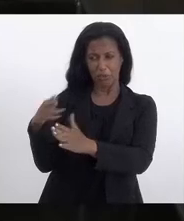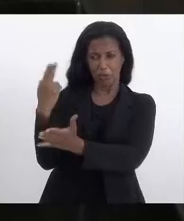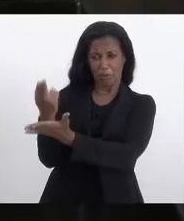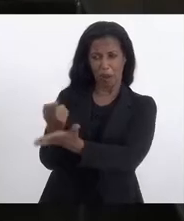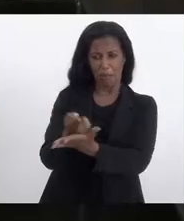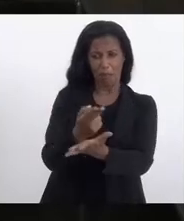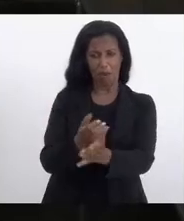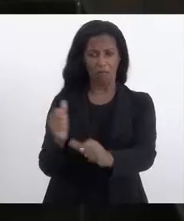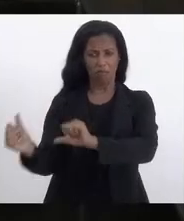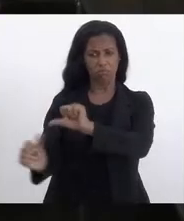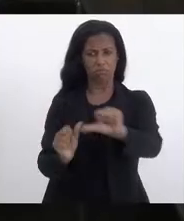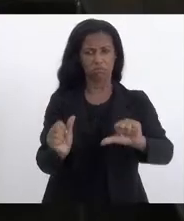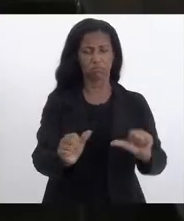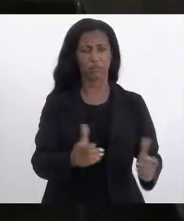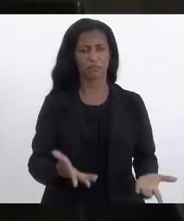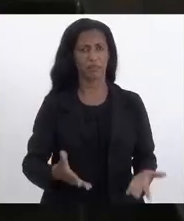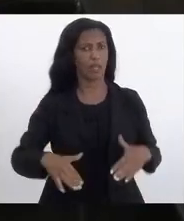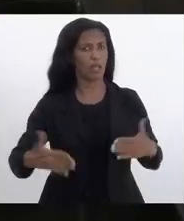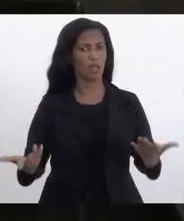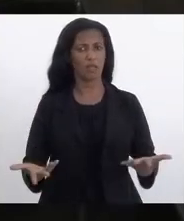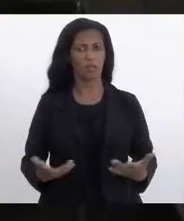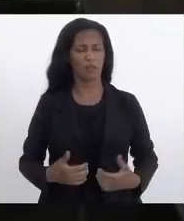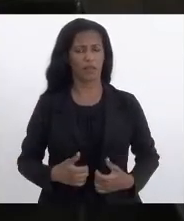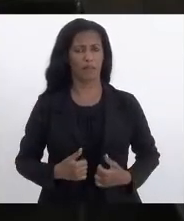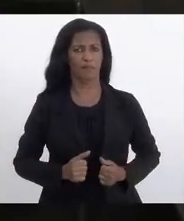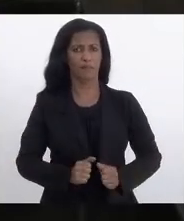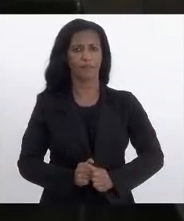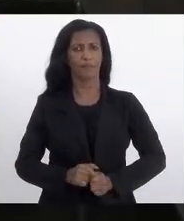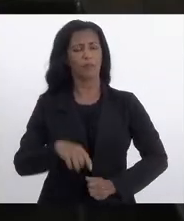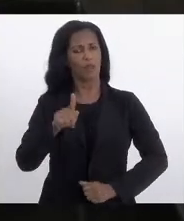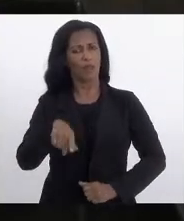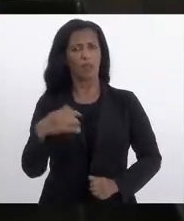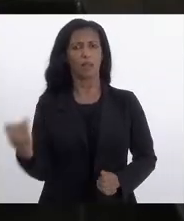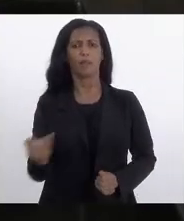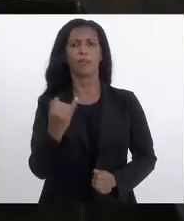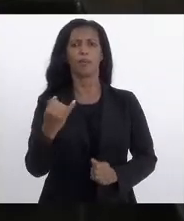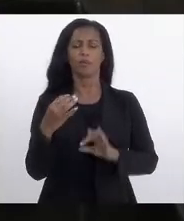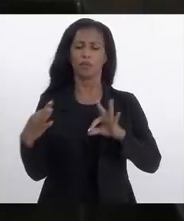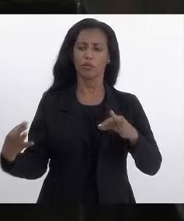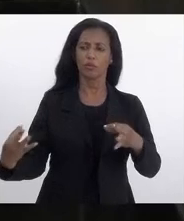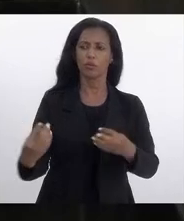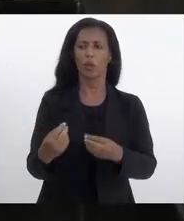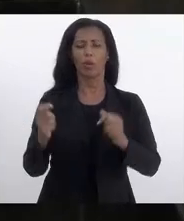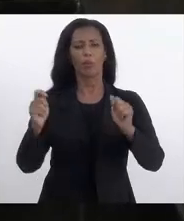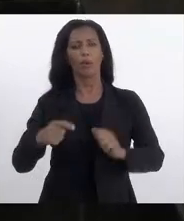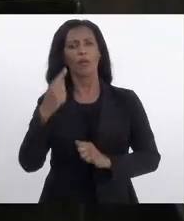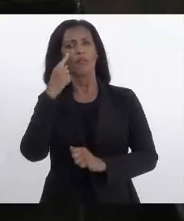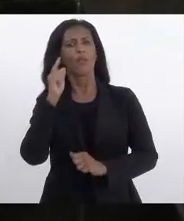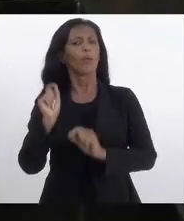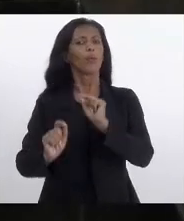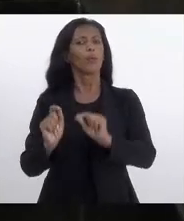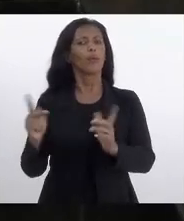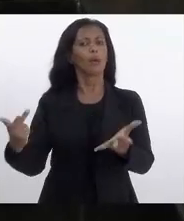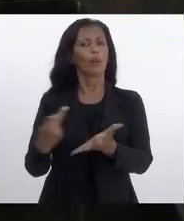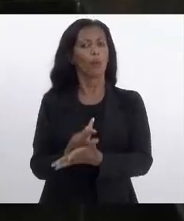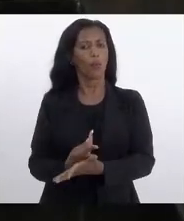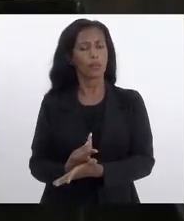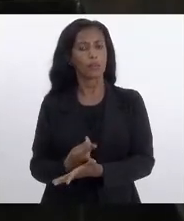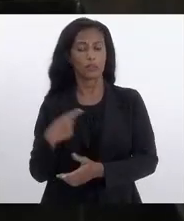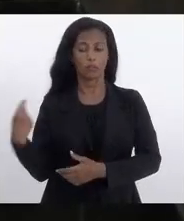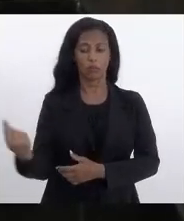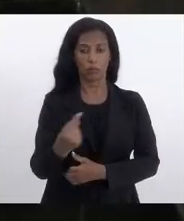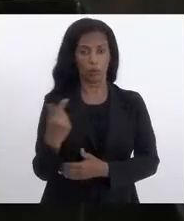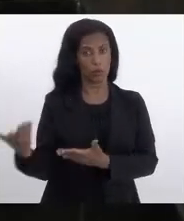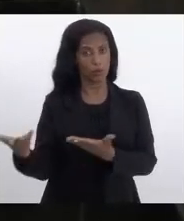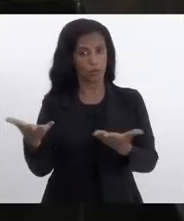vitimados. Enfim, é muito importante que nós possamos apurar o que aconteceu. Nós estamos